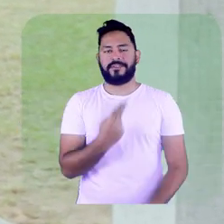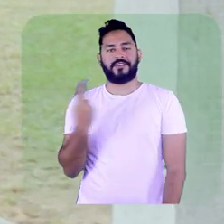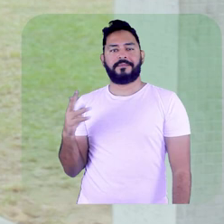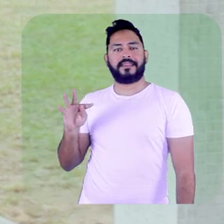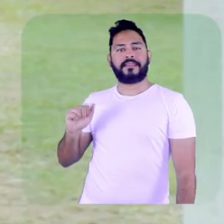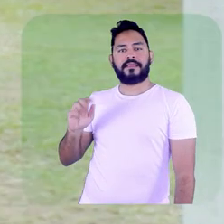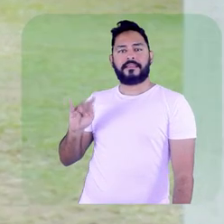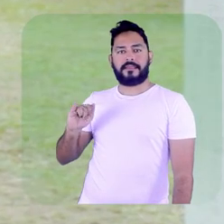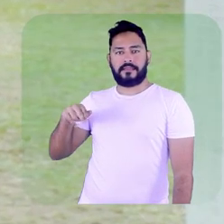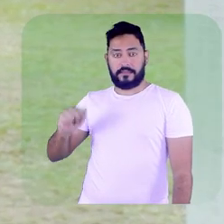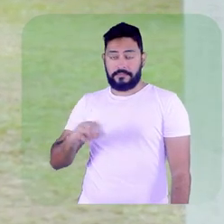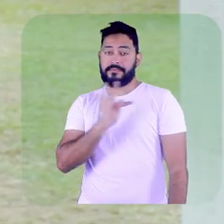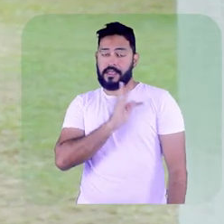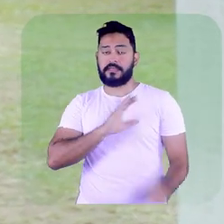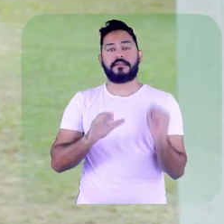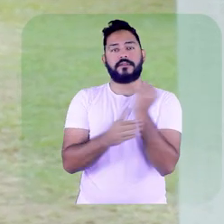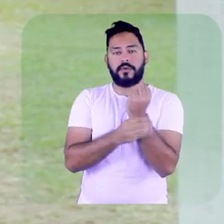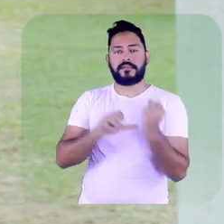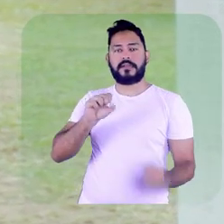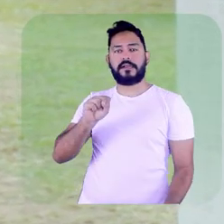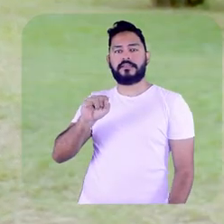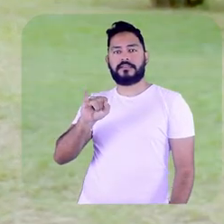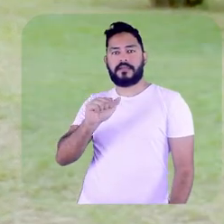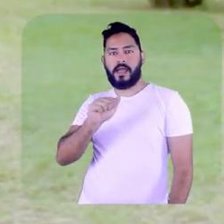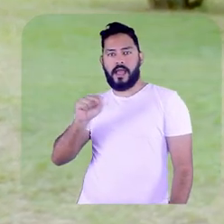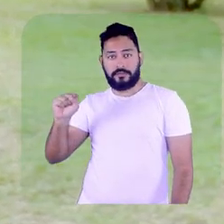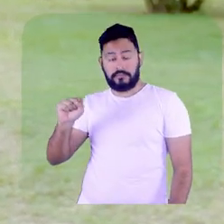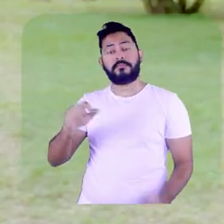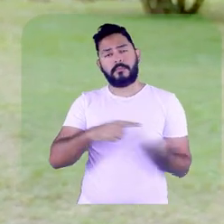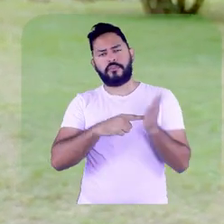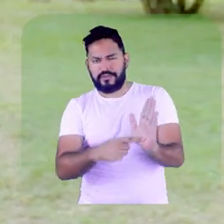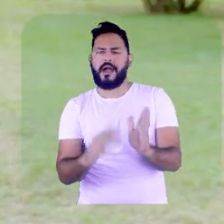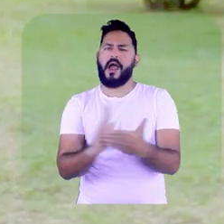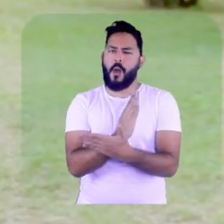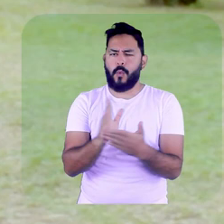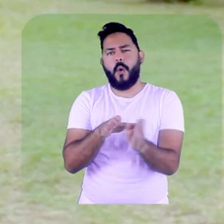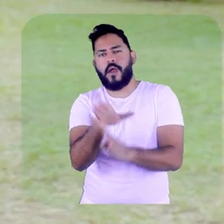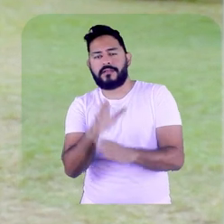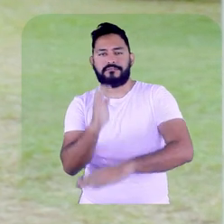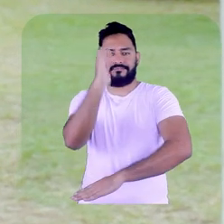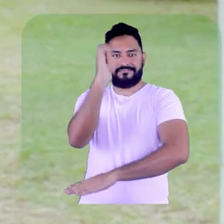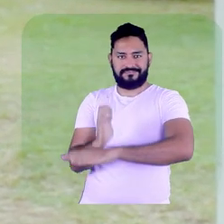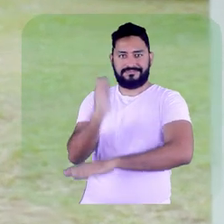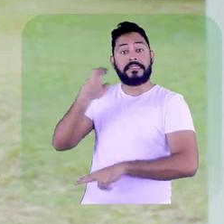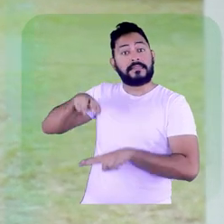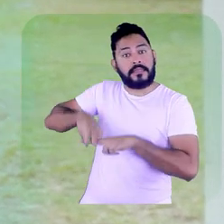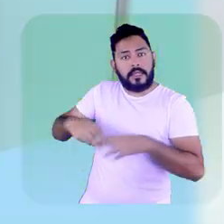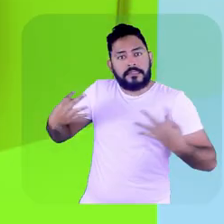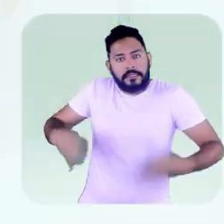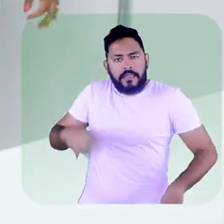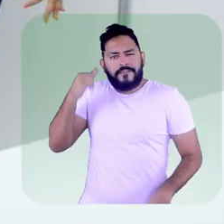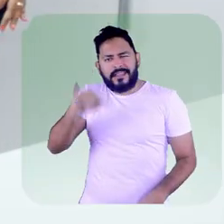de segurança do CIAS e estou aqui para mostrar algumas orientações ergonômicas de como sentar adequadamente e evitar dores e desconfortos para a sua